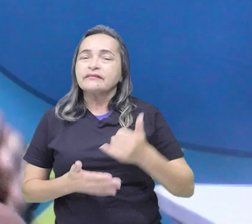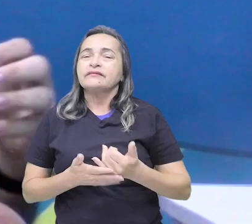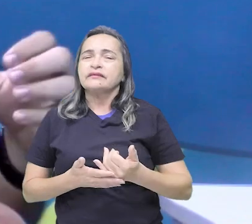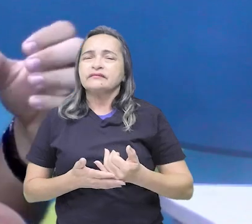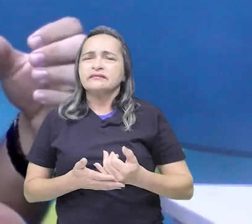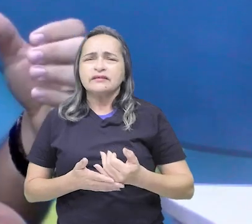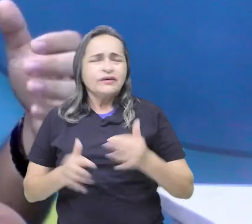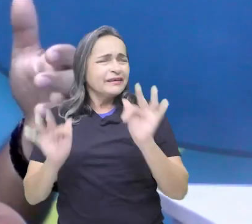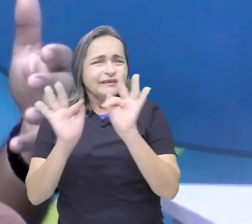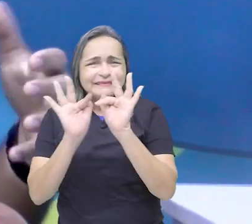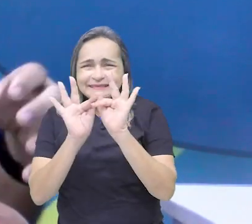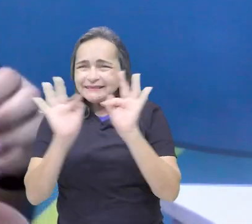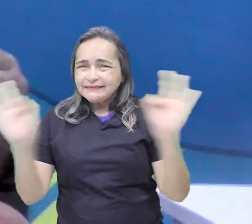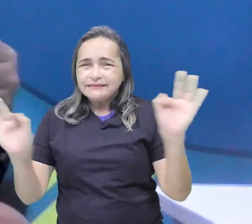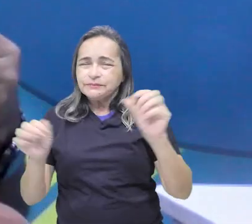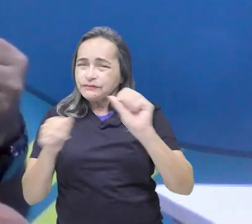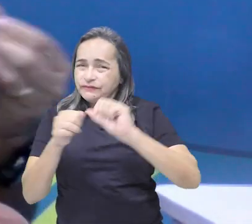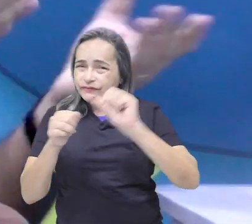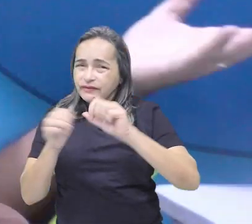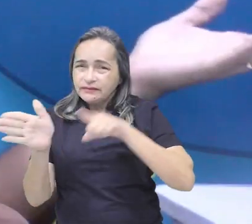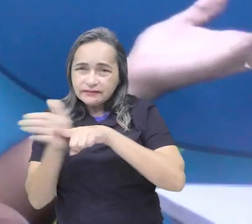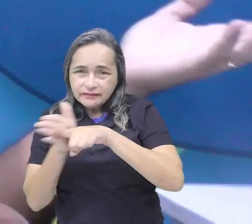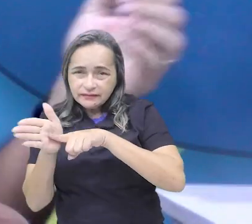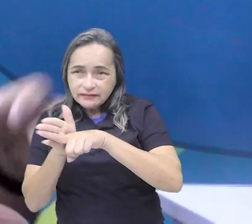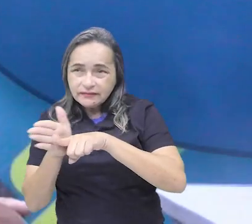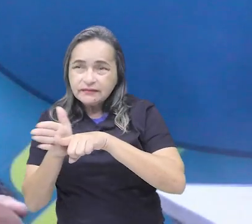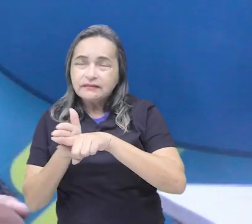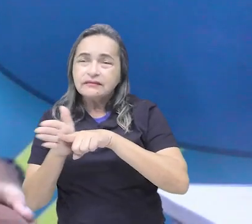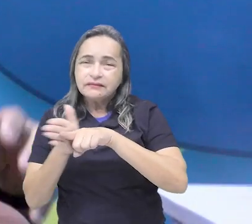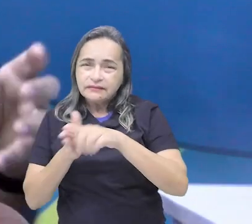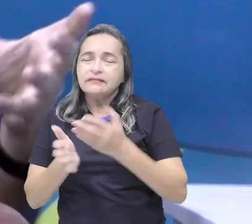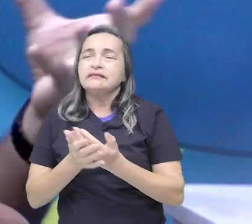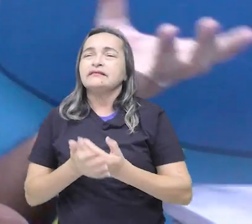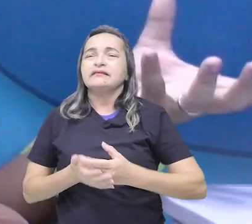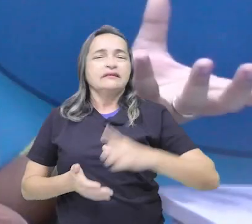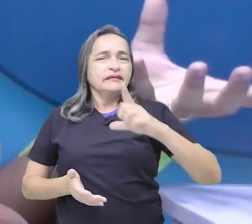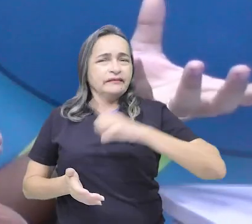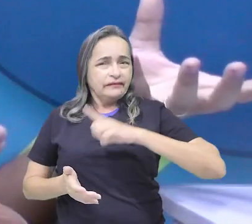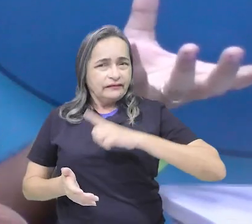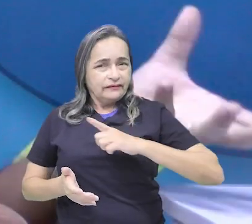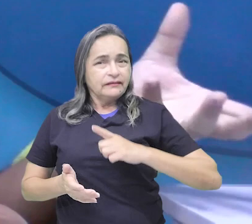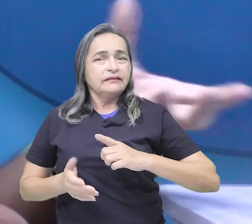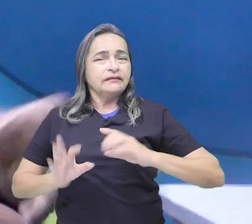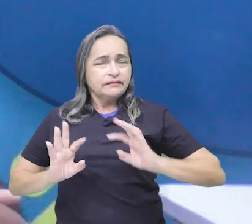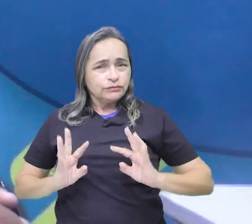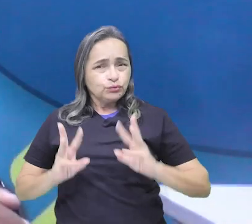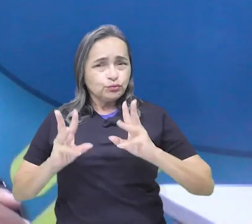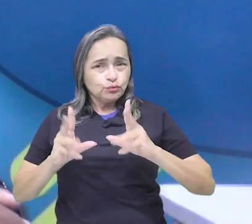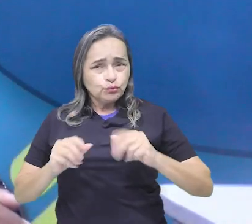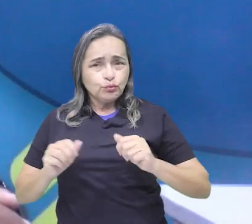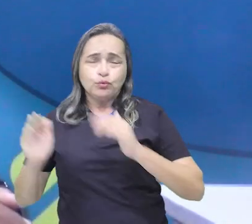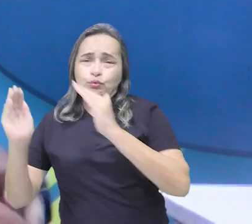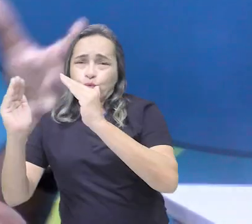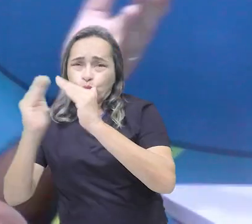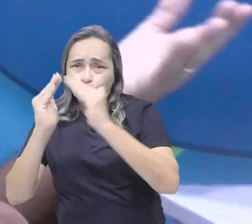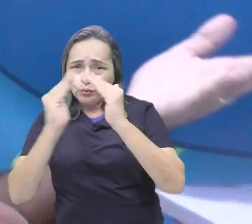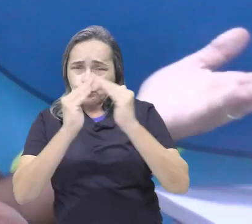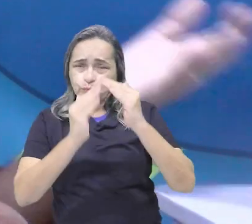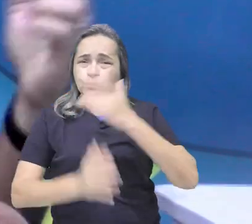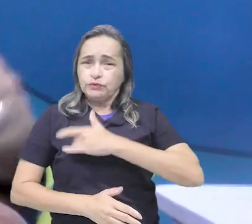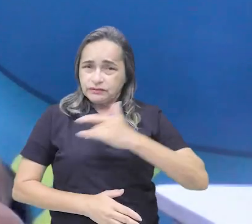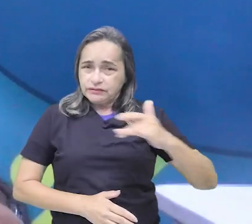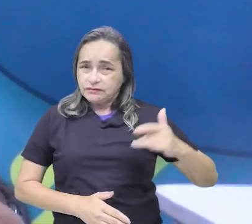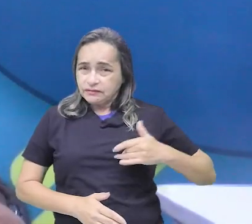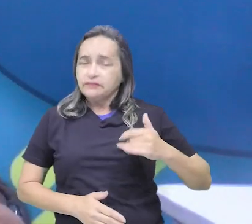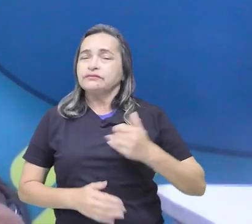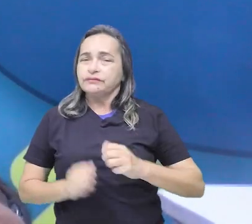né? Nós temos um aparato aí para isso, né? Todos os postos de saúde do nosso município estão realizando esse